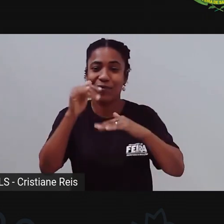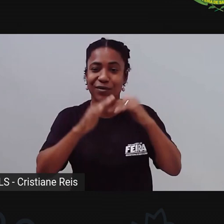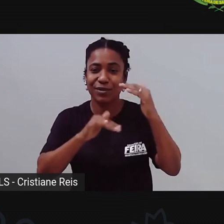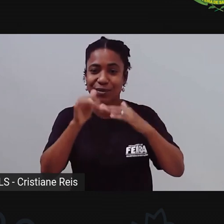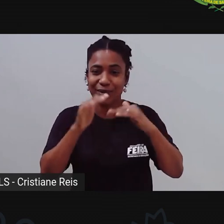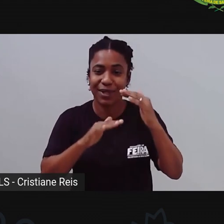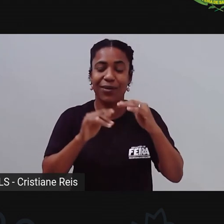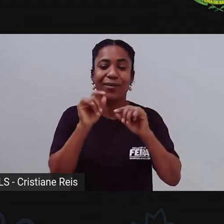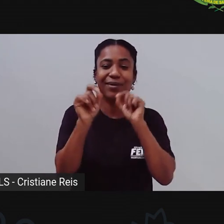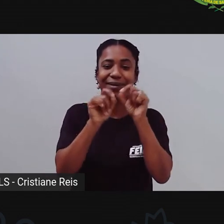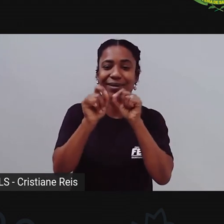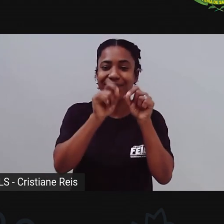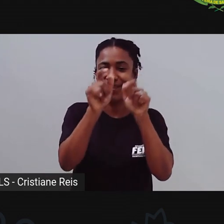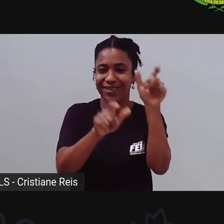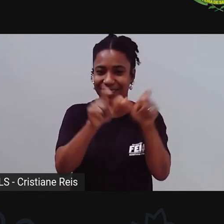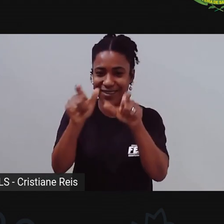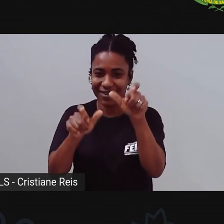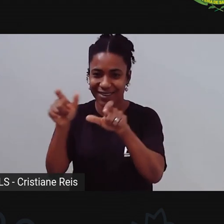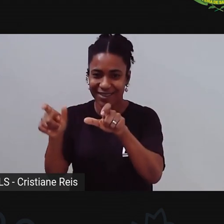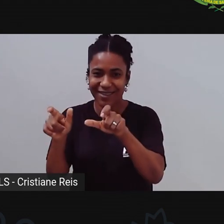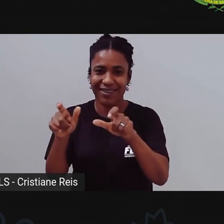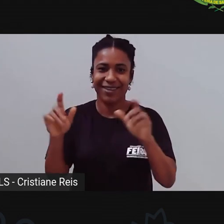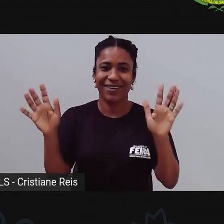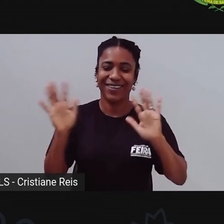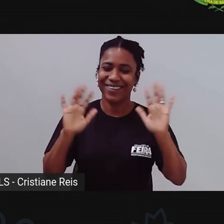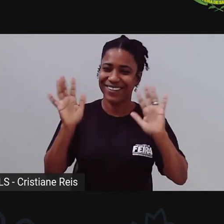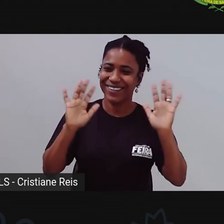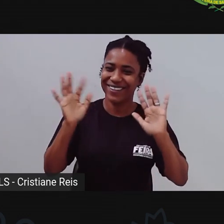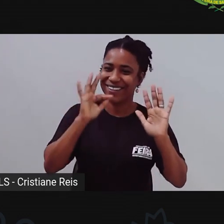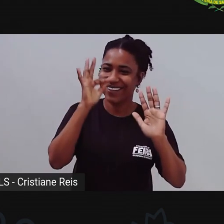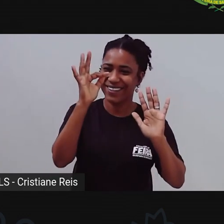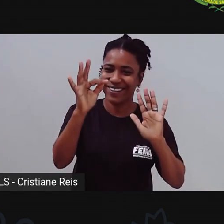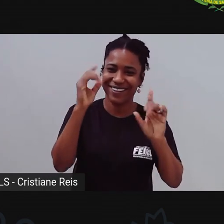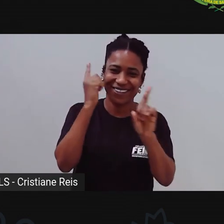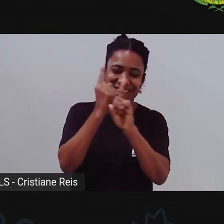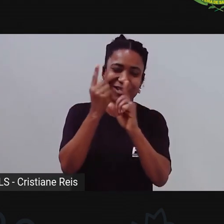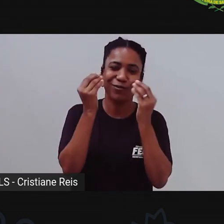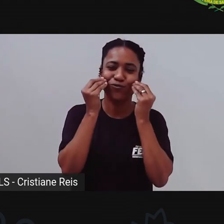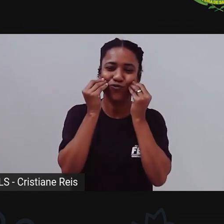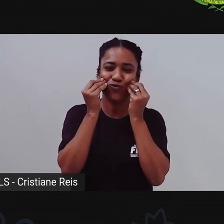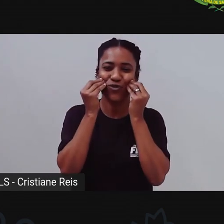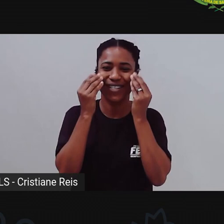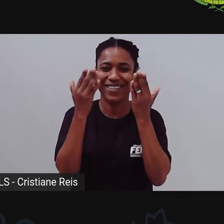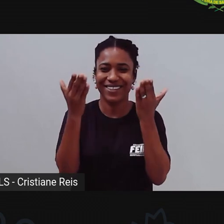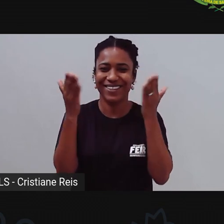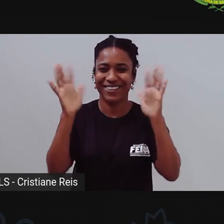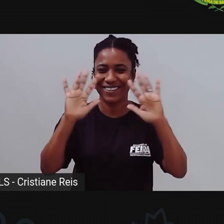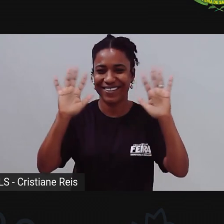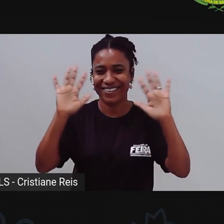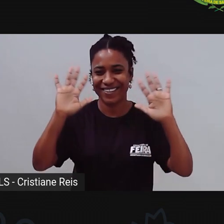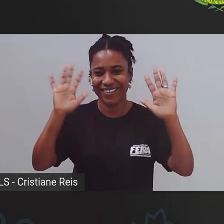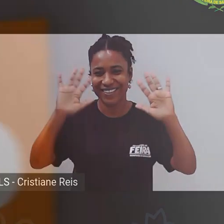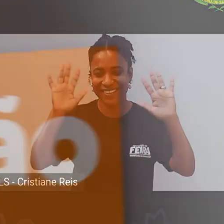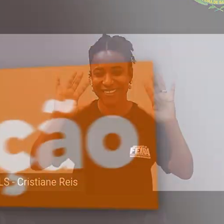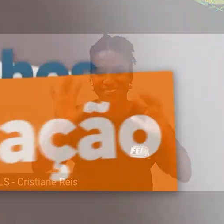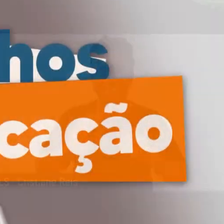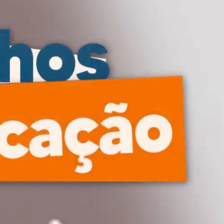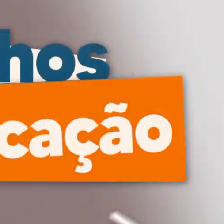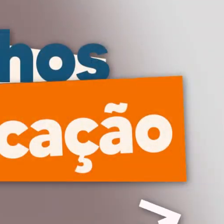trabalham na coleta. Tá certo? A gente se vê na próxima aula. Um beijão e até mais. Tchau, tchau.